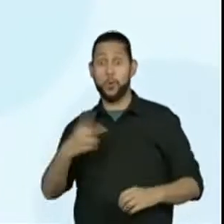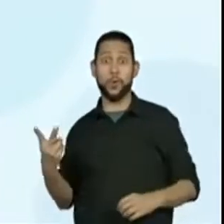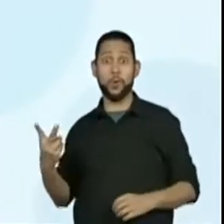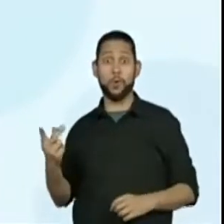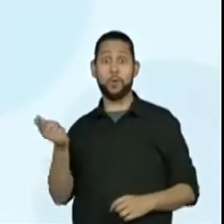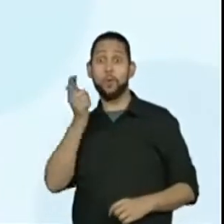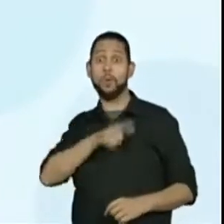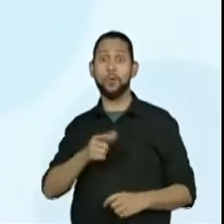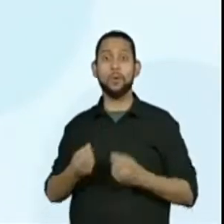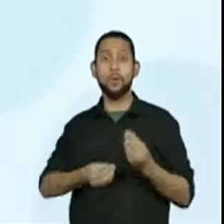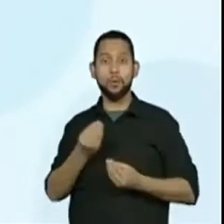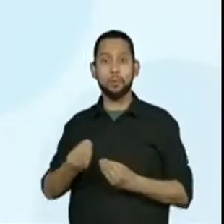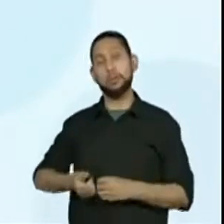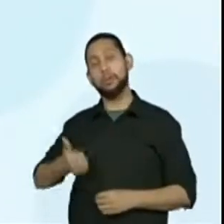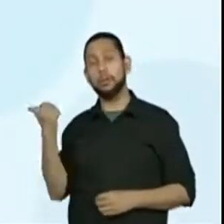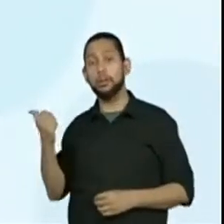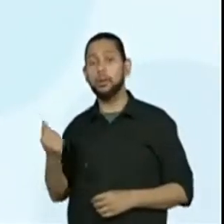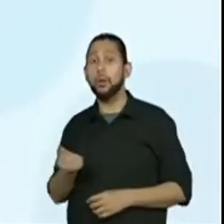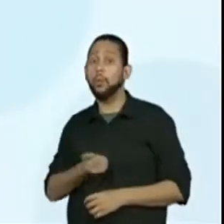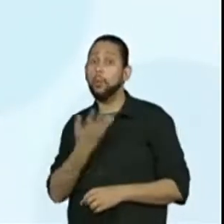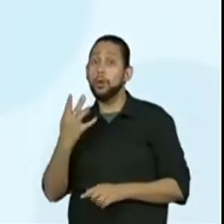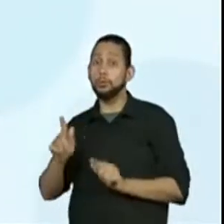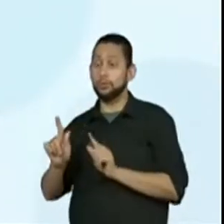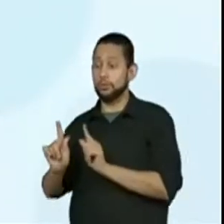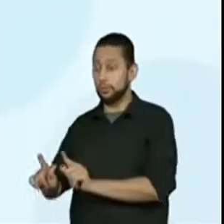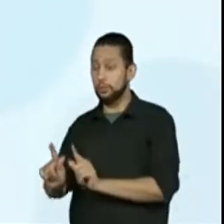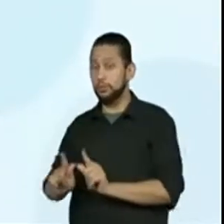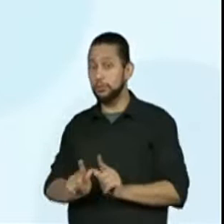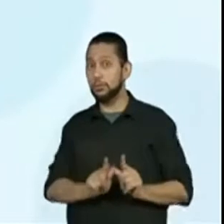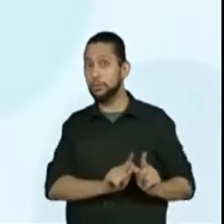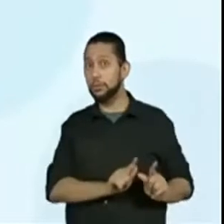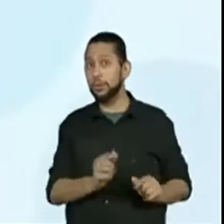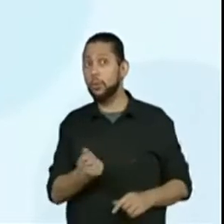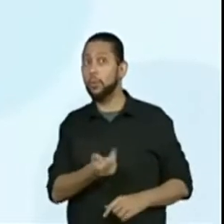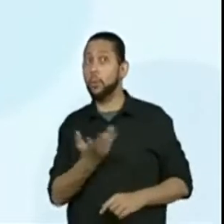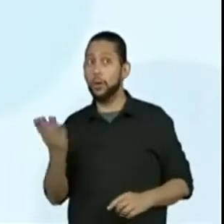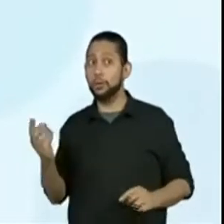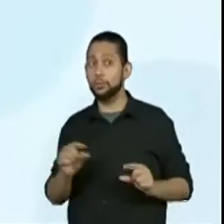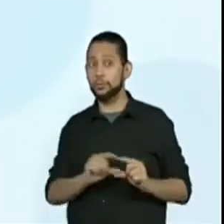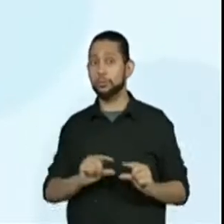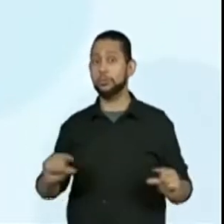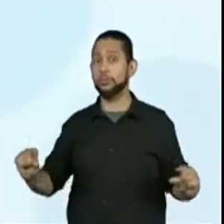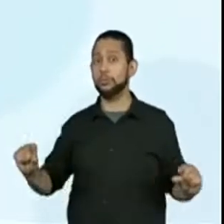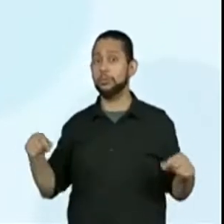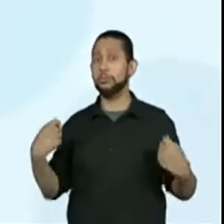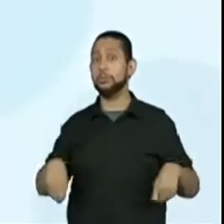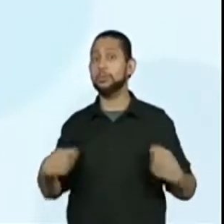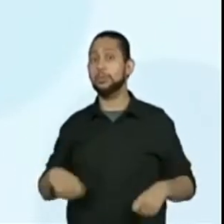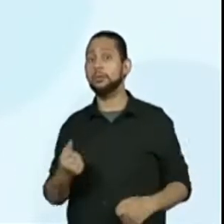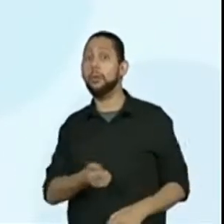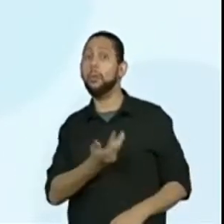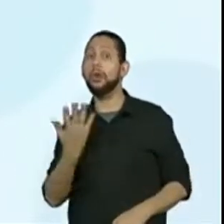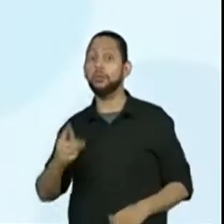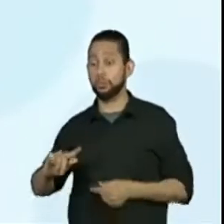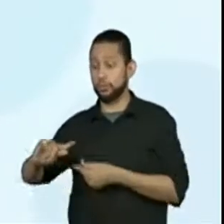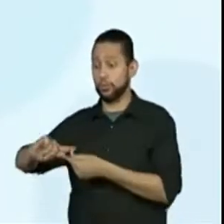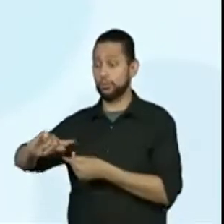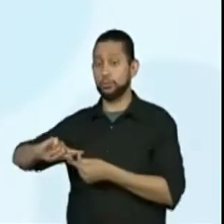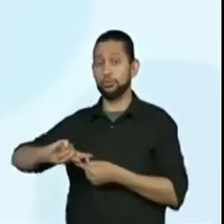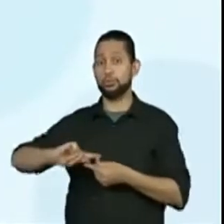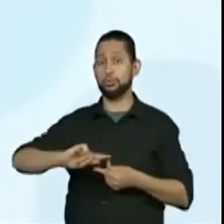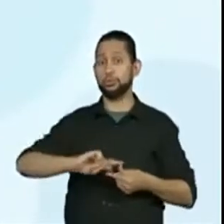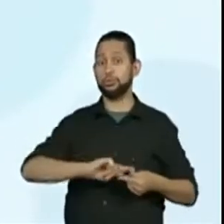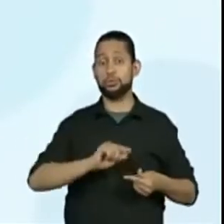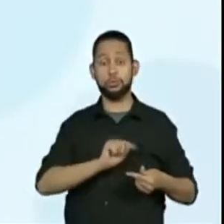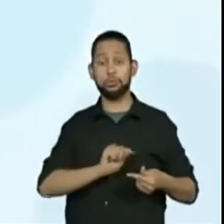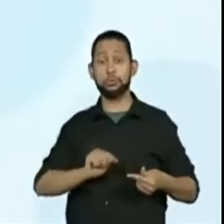quantos quadradinhos nós vamos utilizar de comprimento? E quantos quadradinhos nós